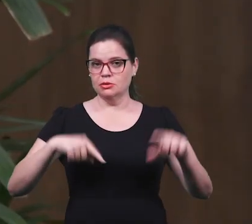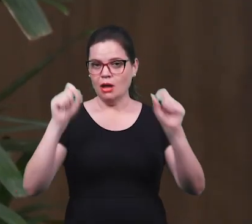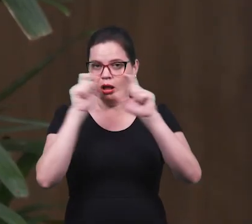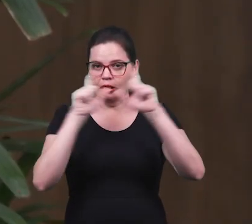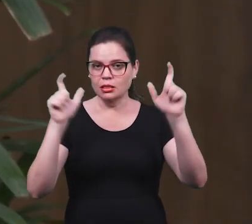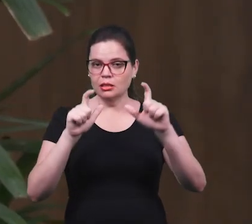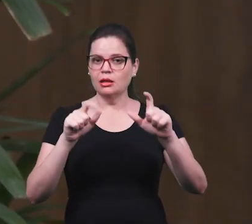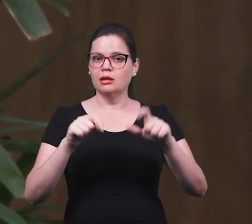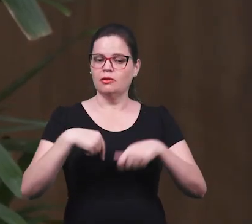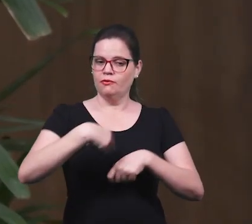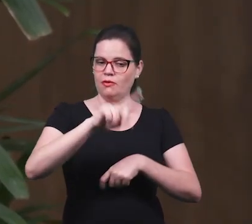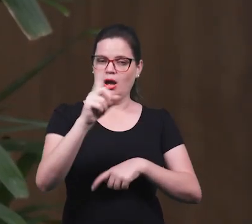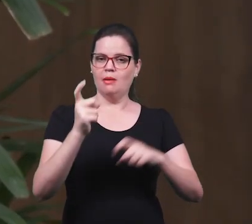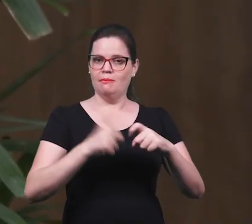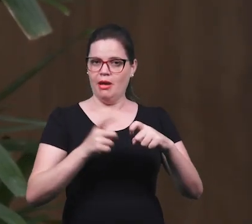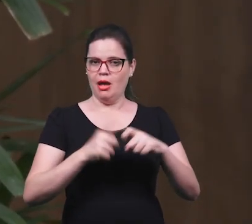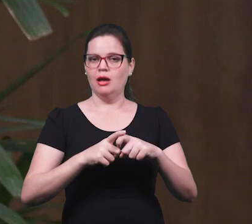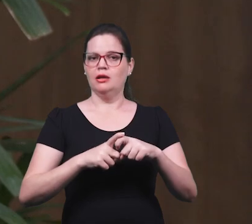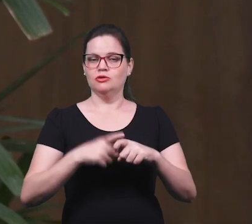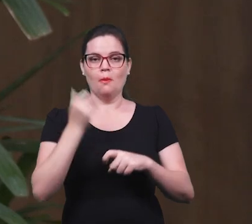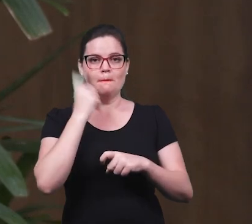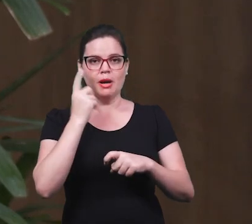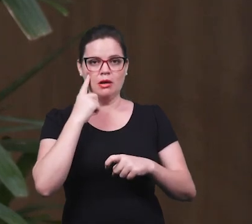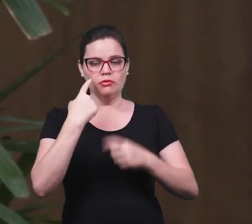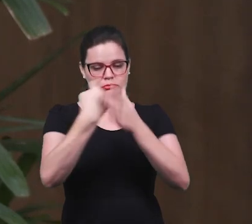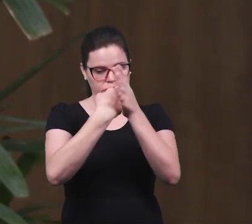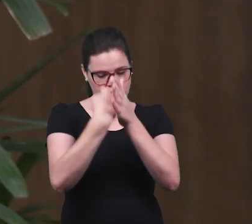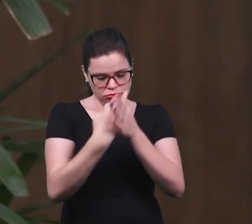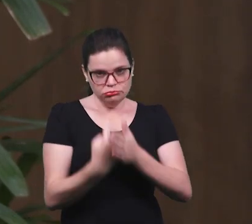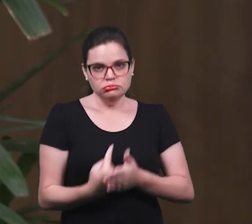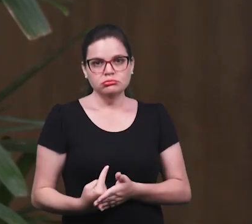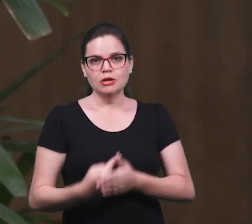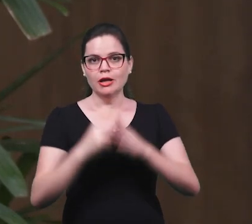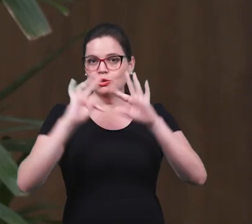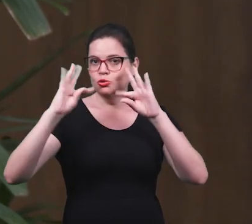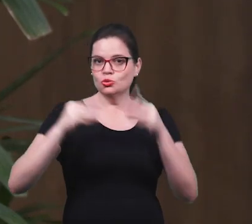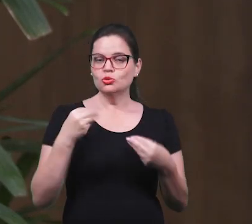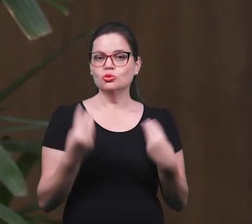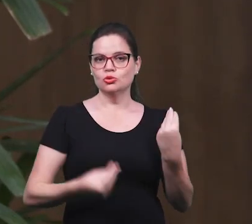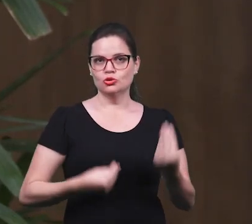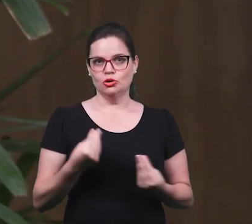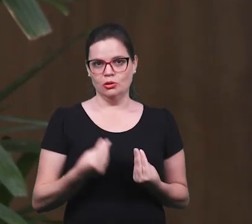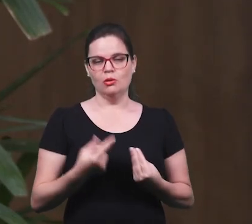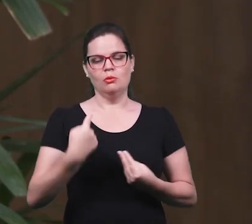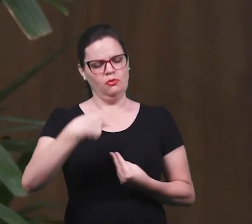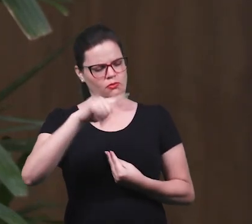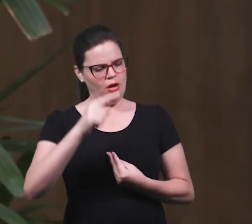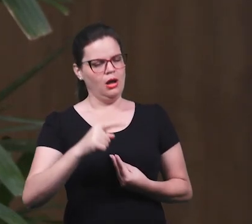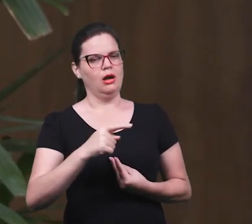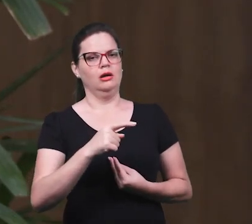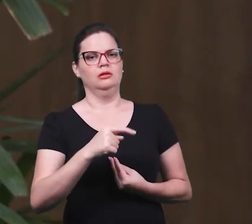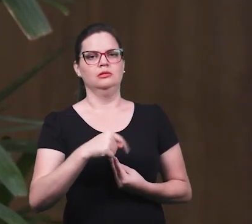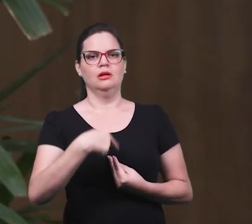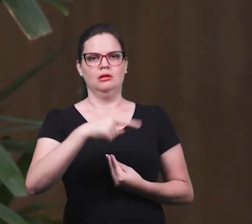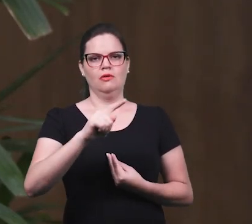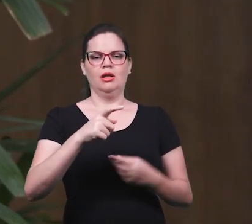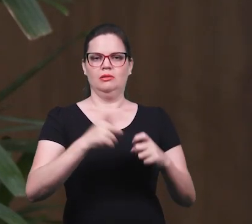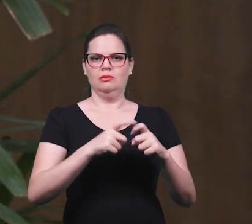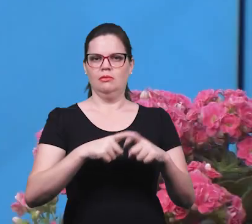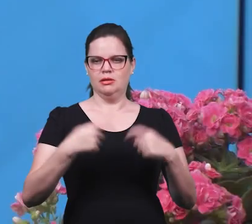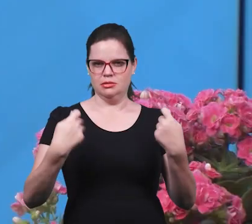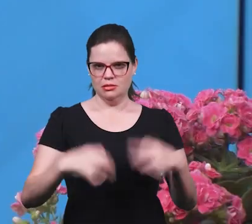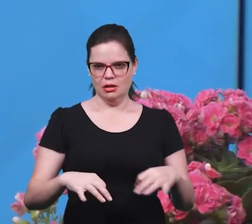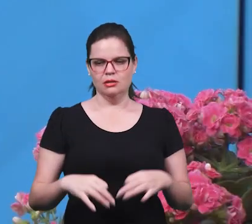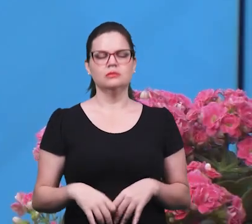procurem os seus médicos para acompanhar o serviço de saúde também, no SUS, para ter esse acompanhamento, não é